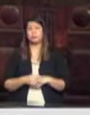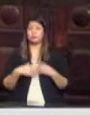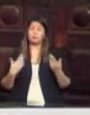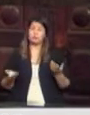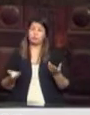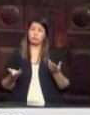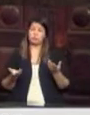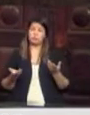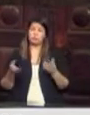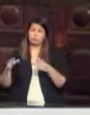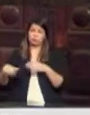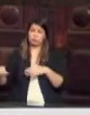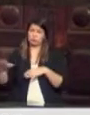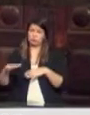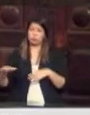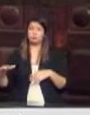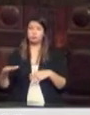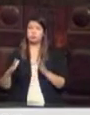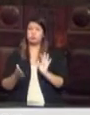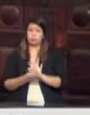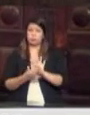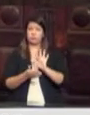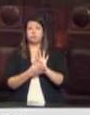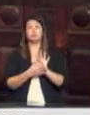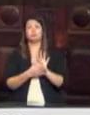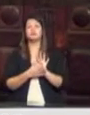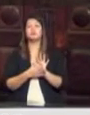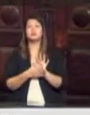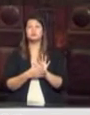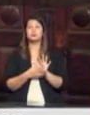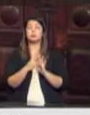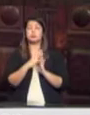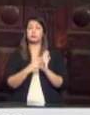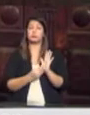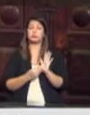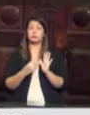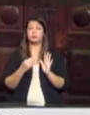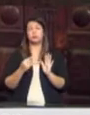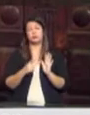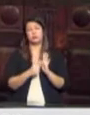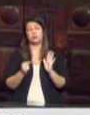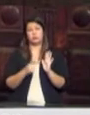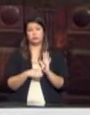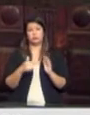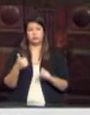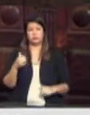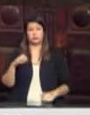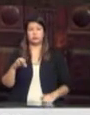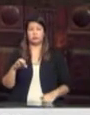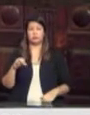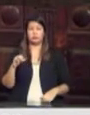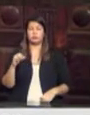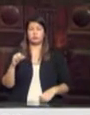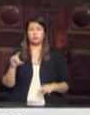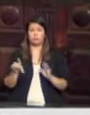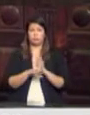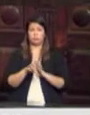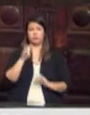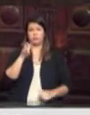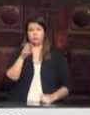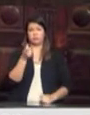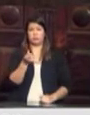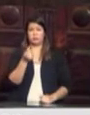Defensoria mandou uma proposta de emenda ao artigo 19 da Lei 5628